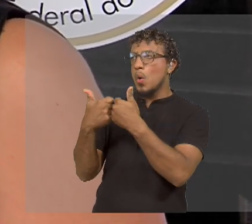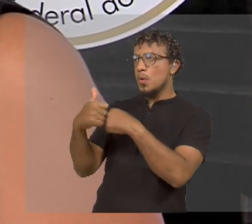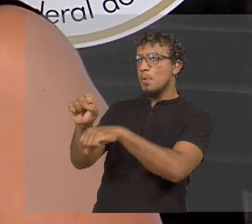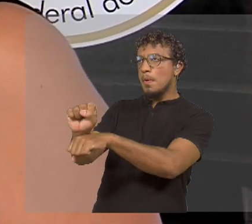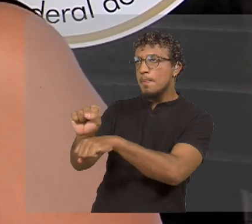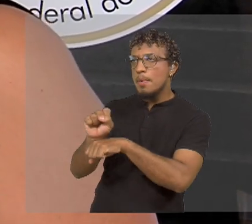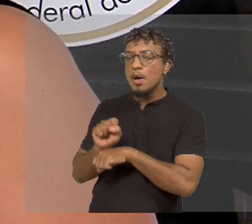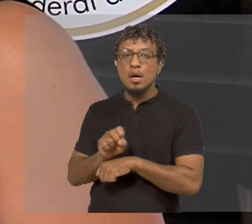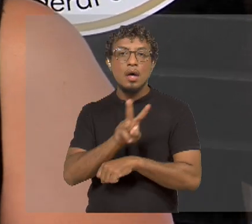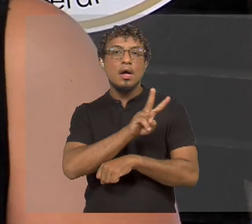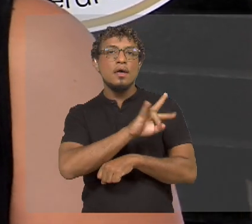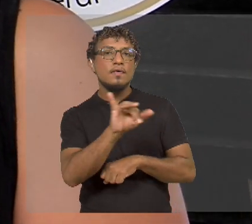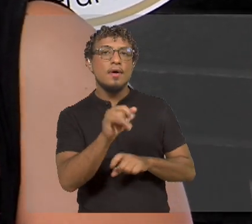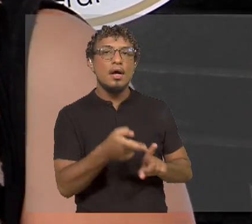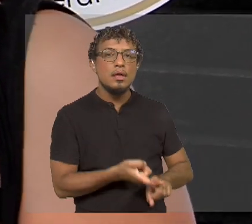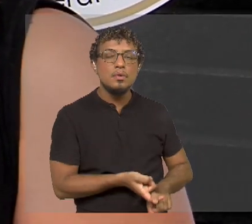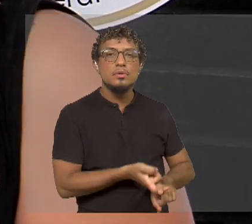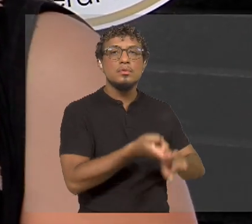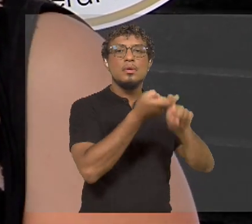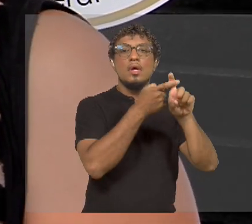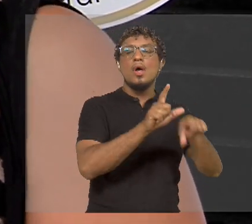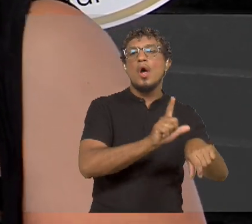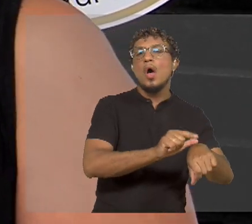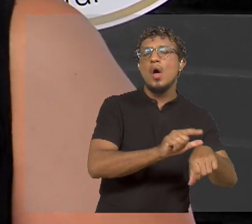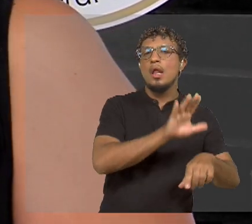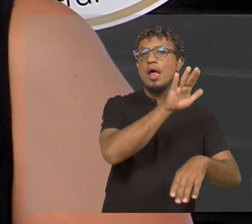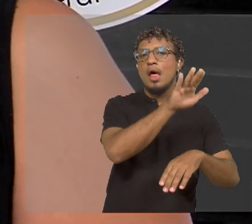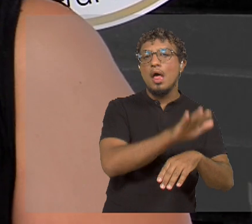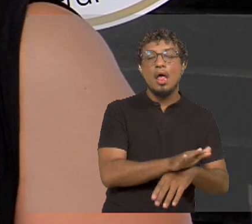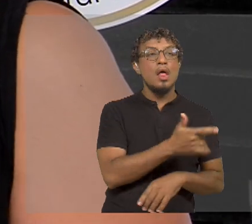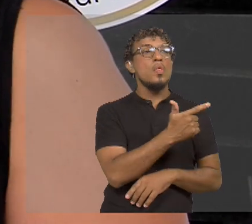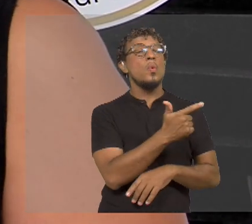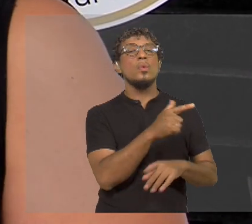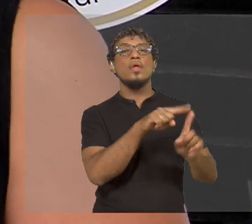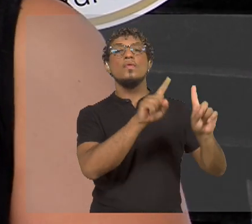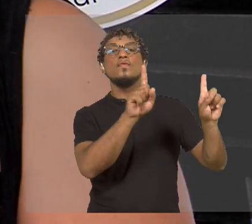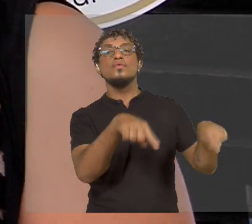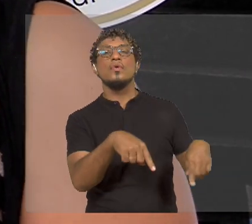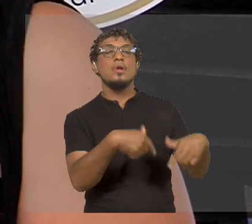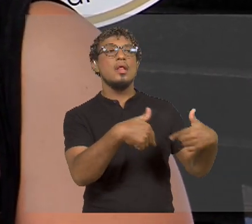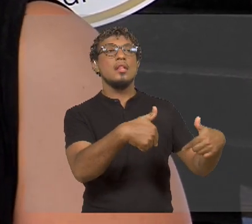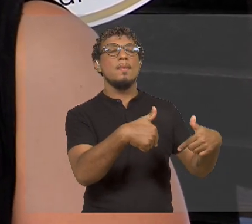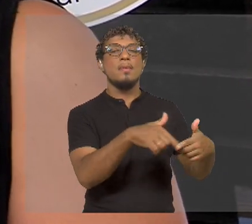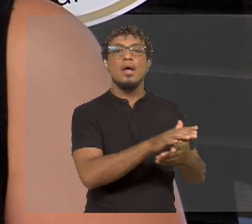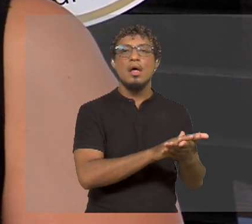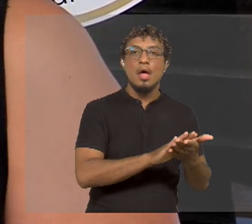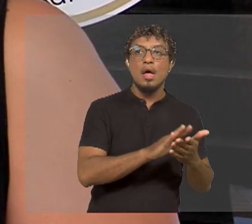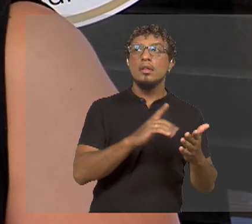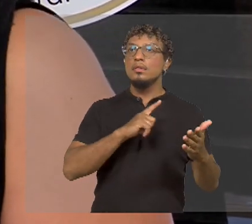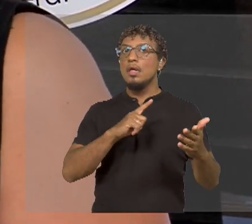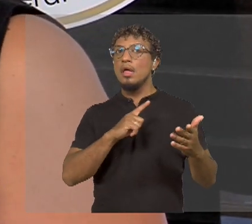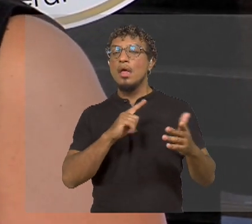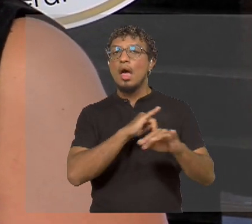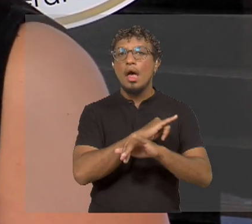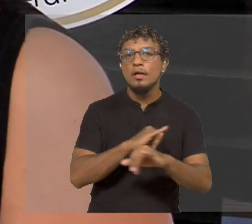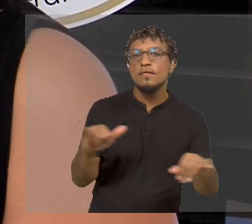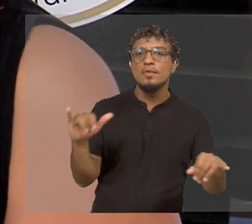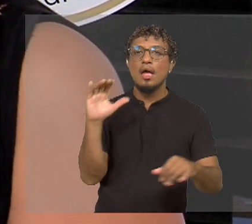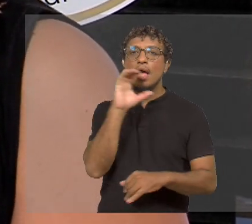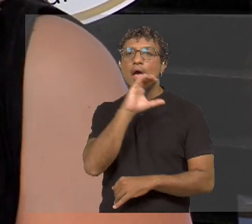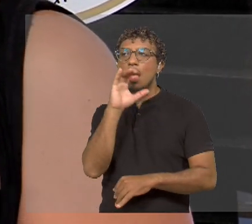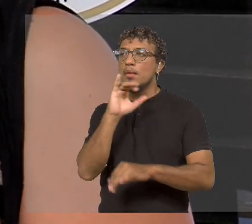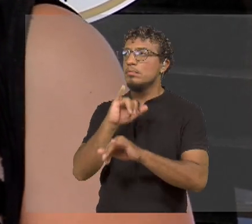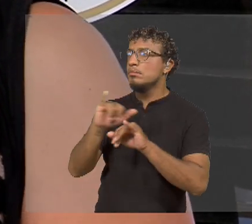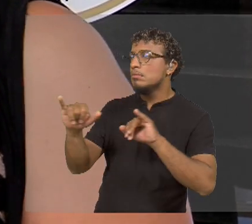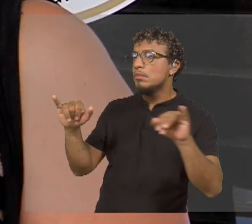ônibus, vai suspender o horário da tarde, não vamos ter esse expediente à tarde. Então a gente tem esse canal agora para a gente informar rápido as